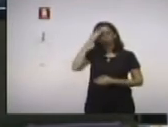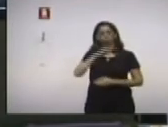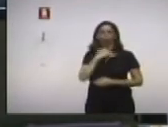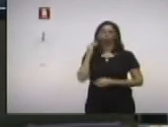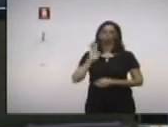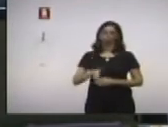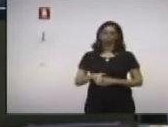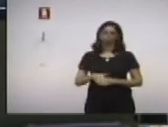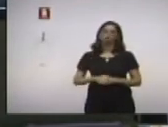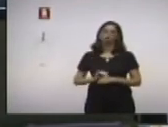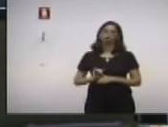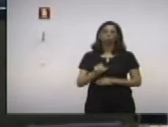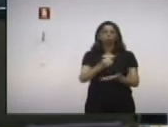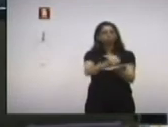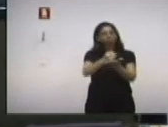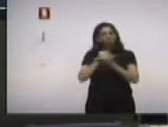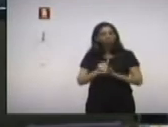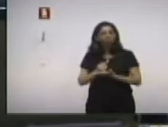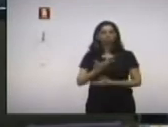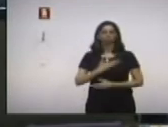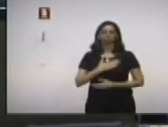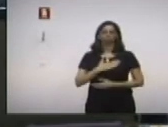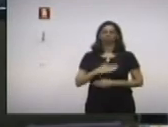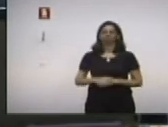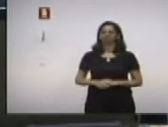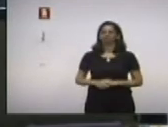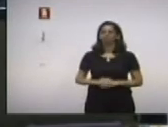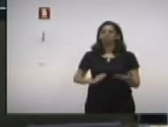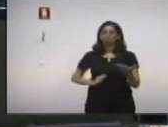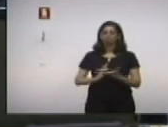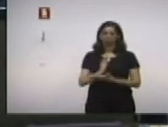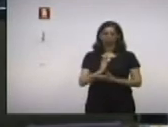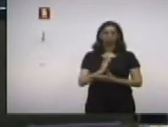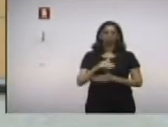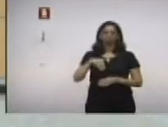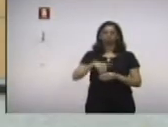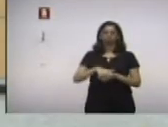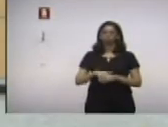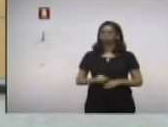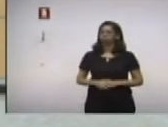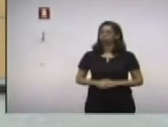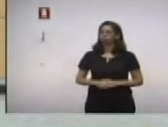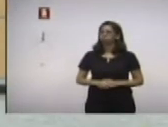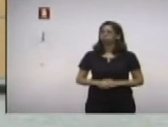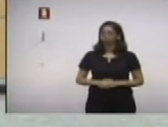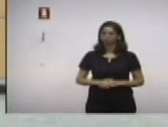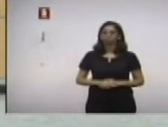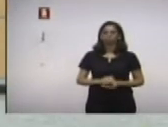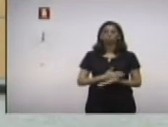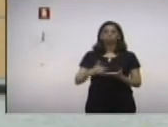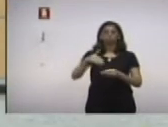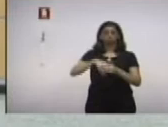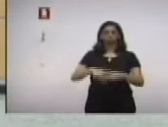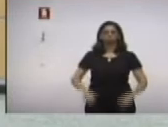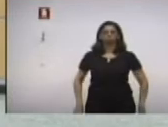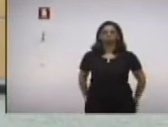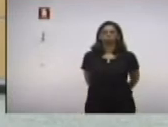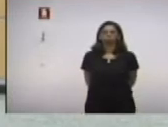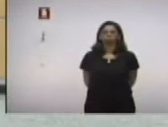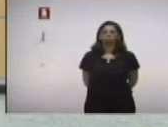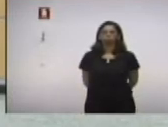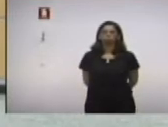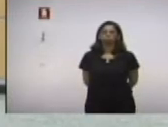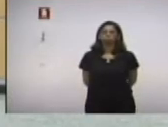Então aproveita para pedir o apoio aqui dos demais colegas aprovação desse projeto o projeto está em votação